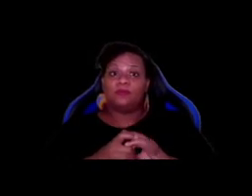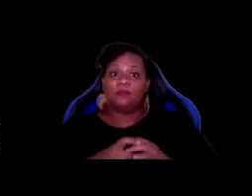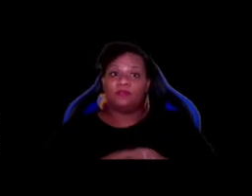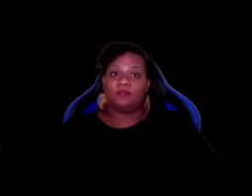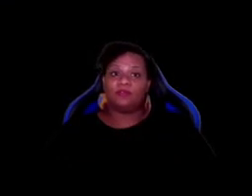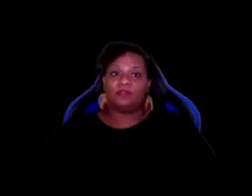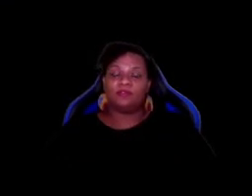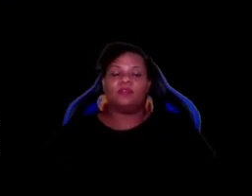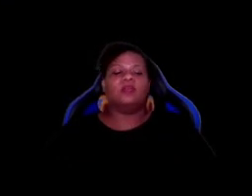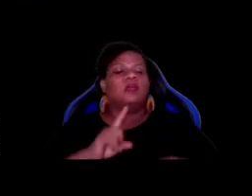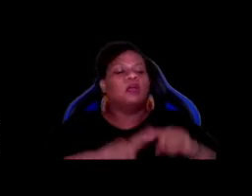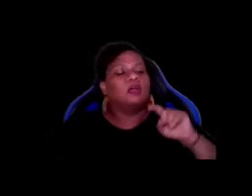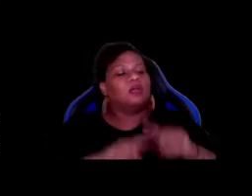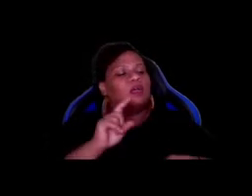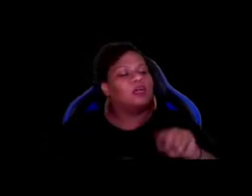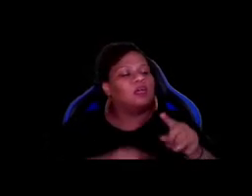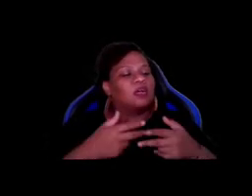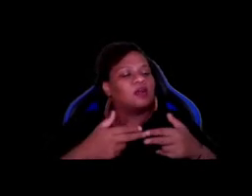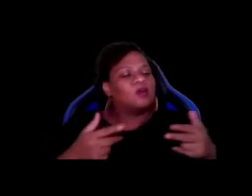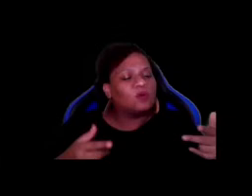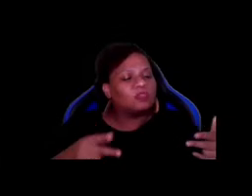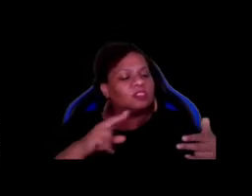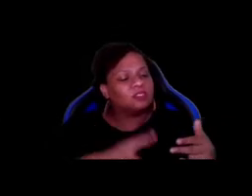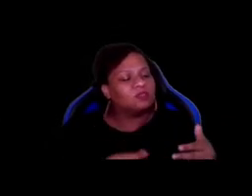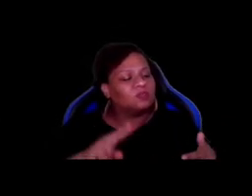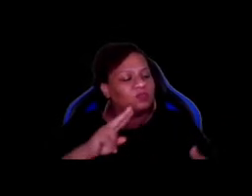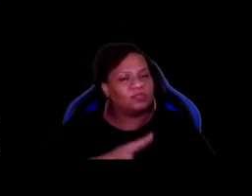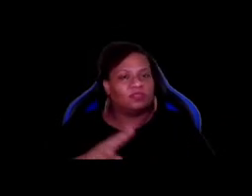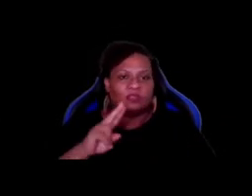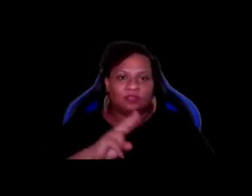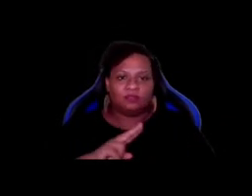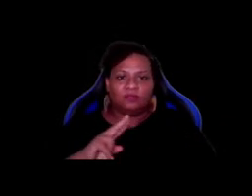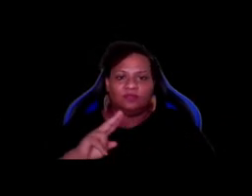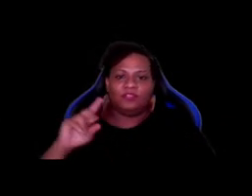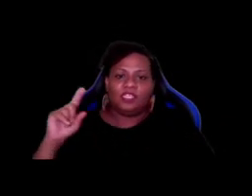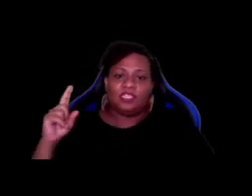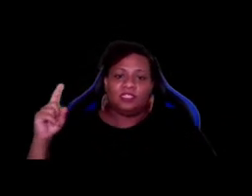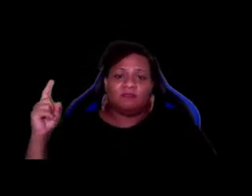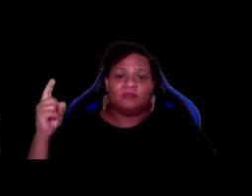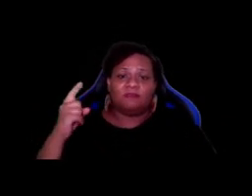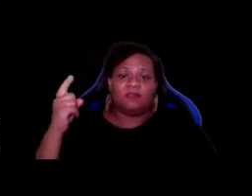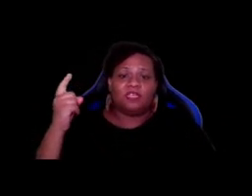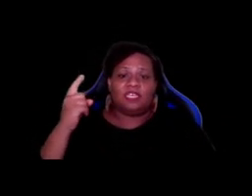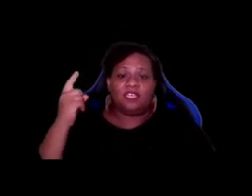dos utensílios que os nossos primordiais, né,